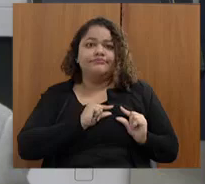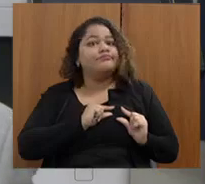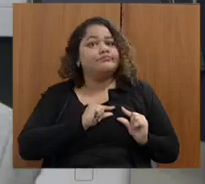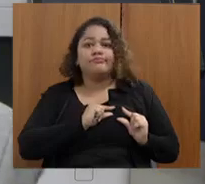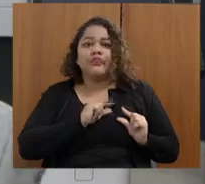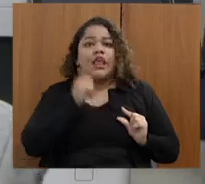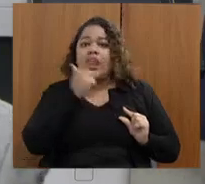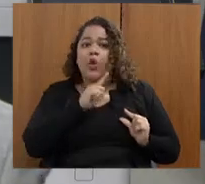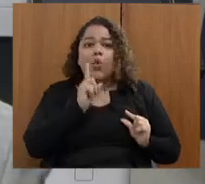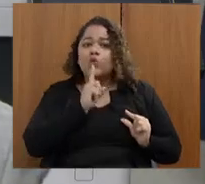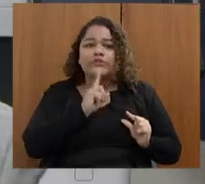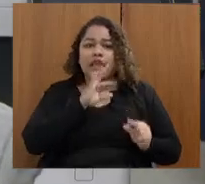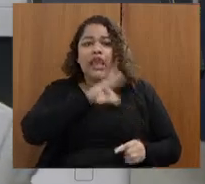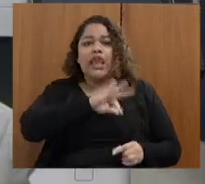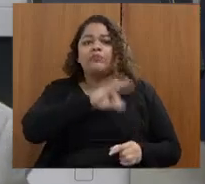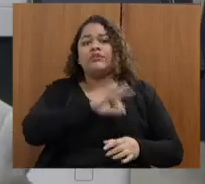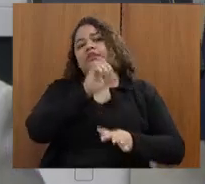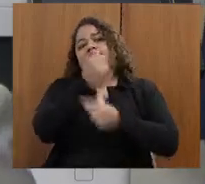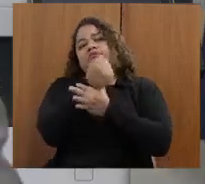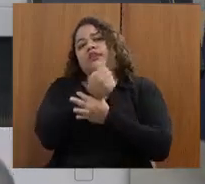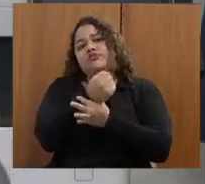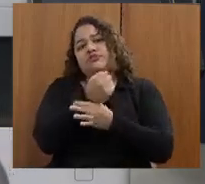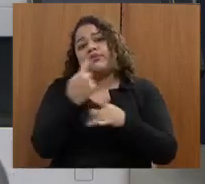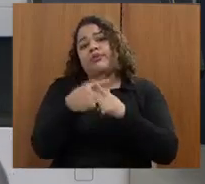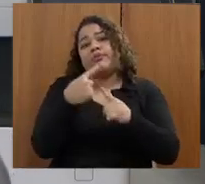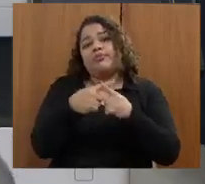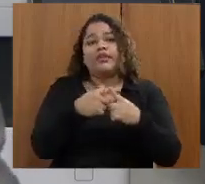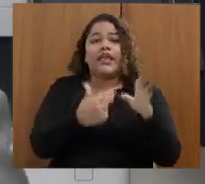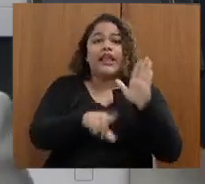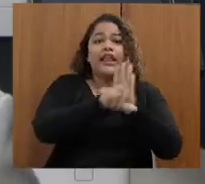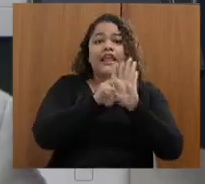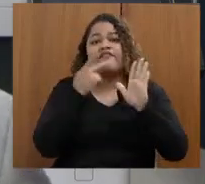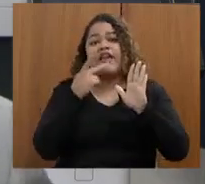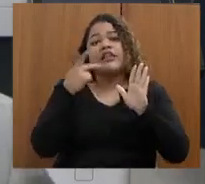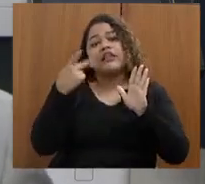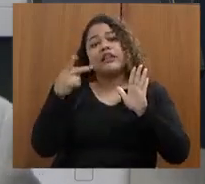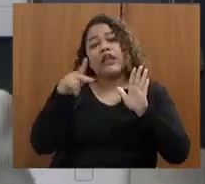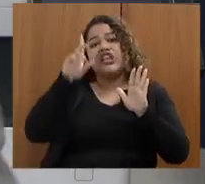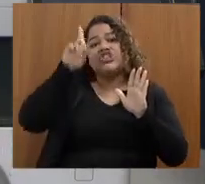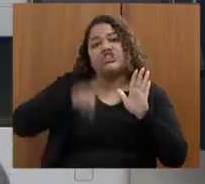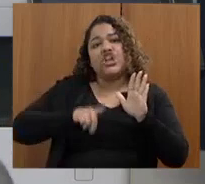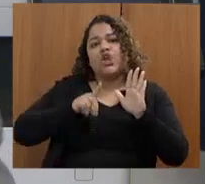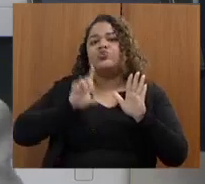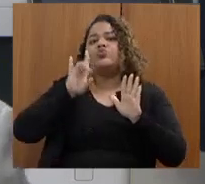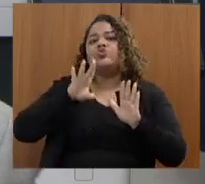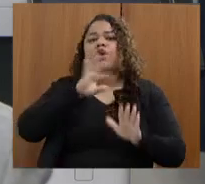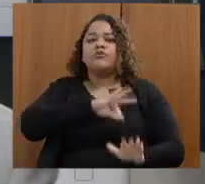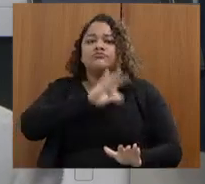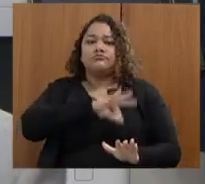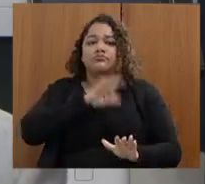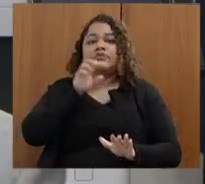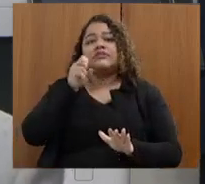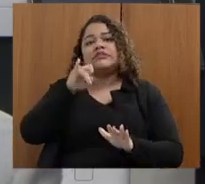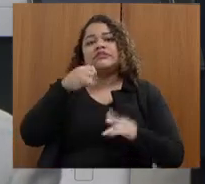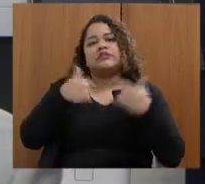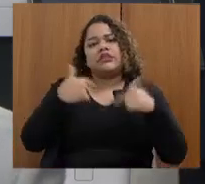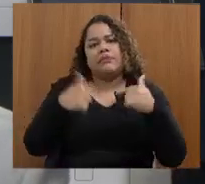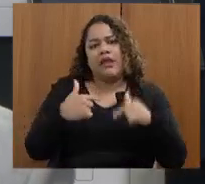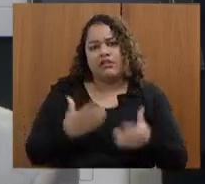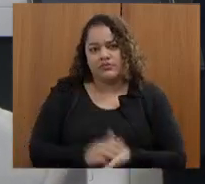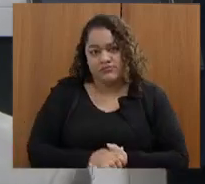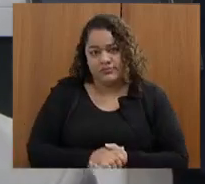garantida porque a legislação prevê que ela só tem direito a remuneração quando está em Atividade